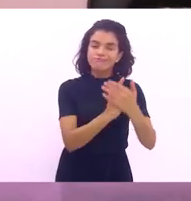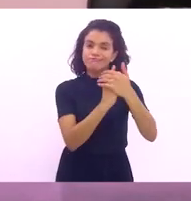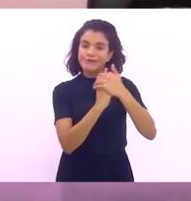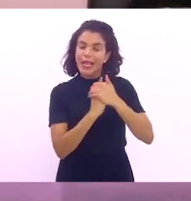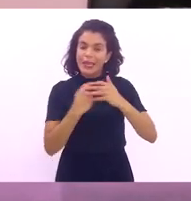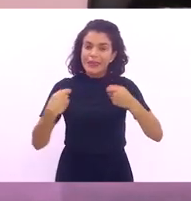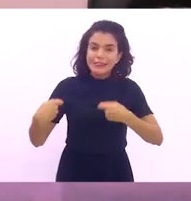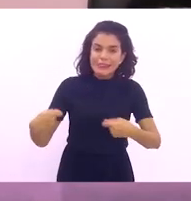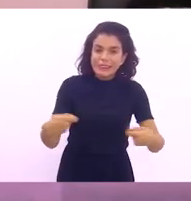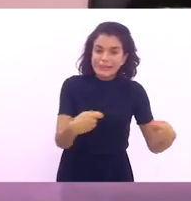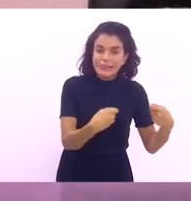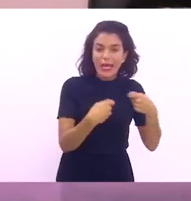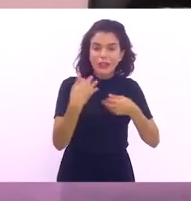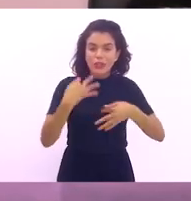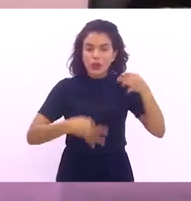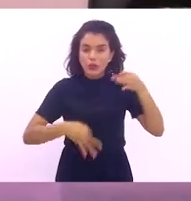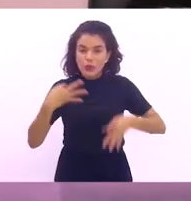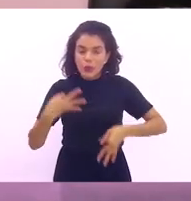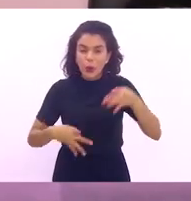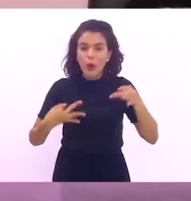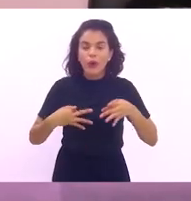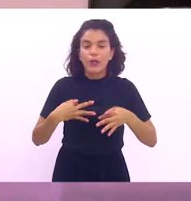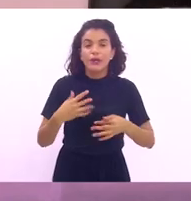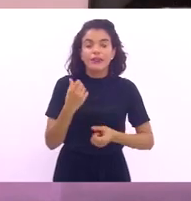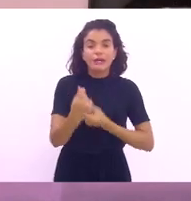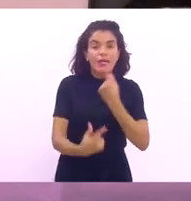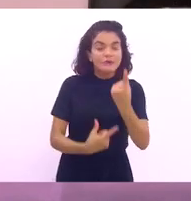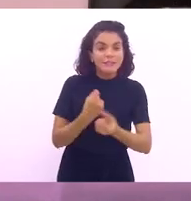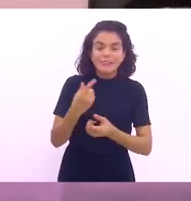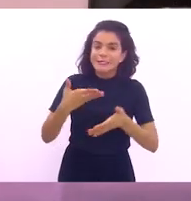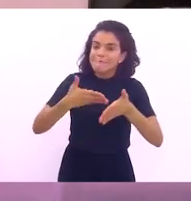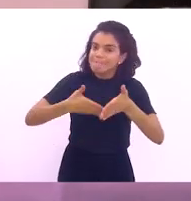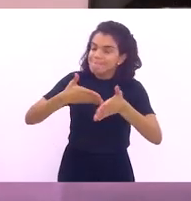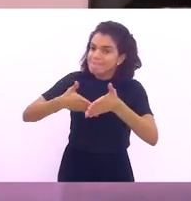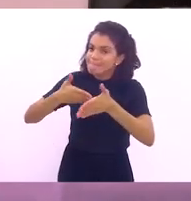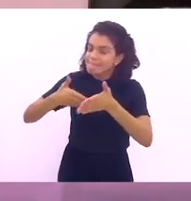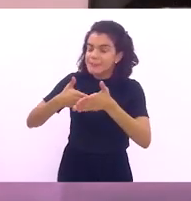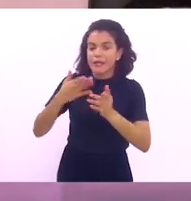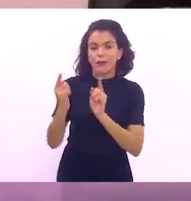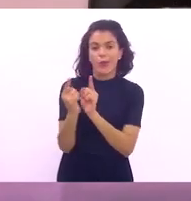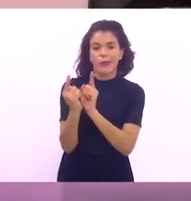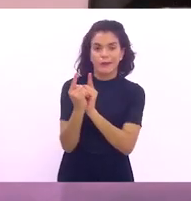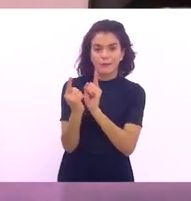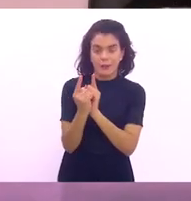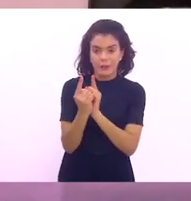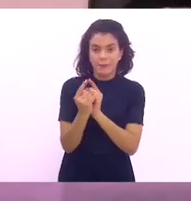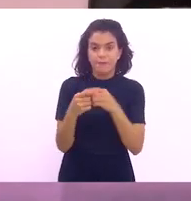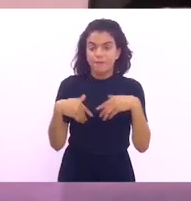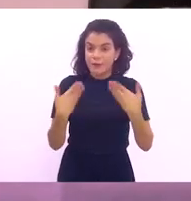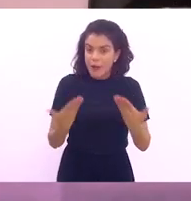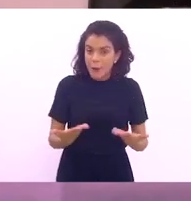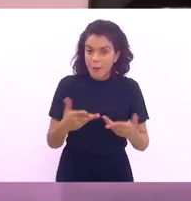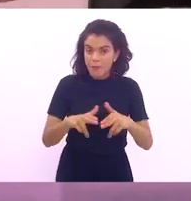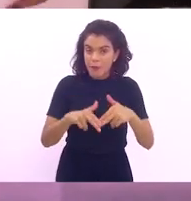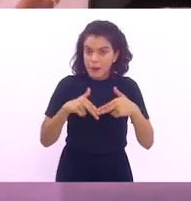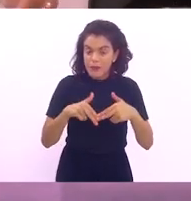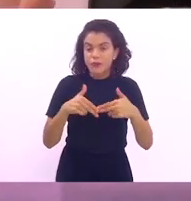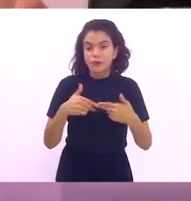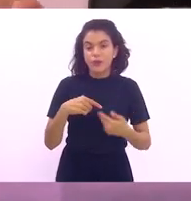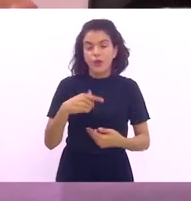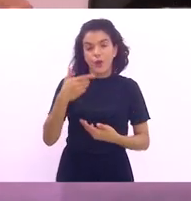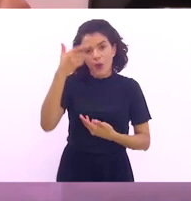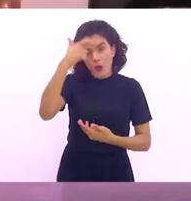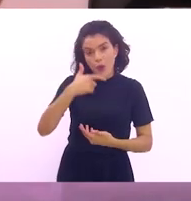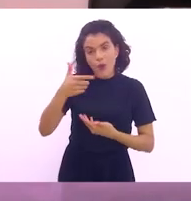a sua demanda suas dores e muitas vezes tem dificuldade nesse atendimento então por isso convido